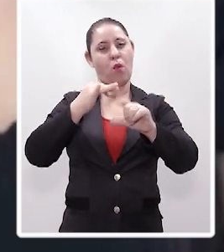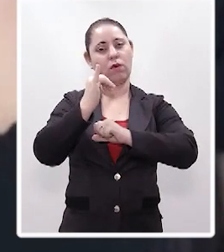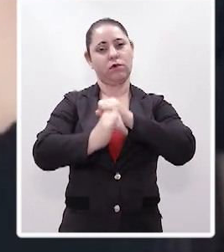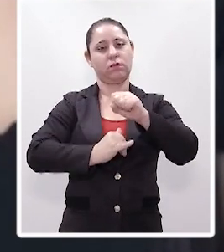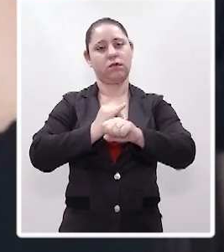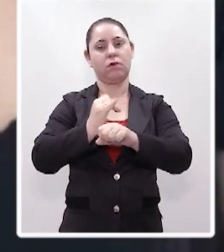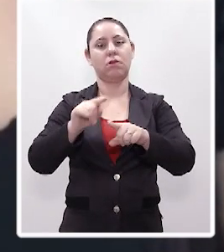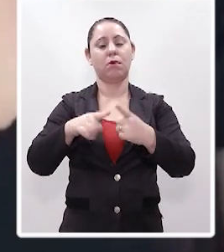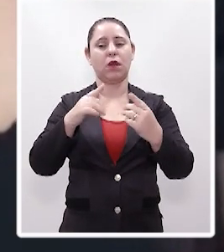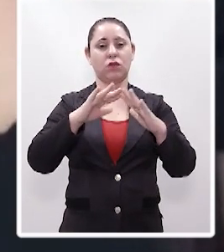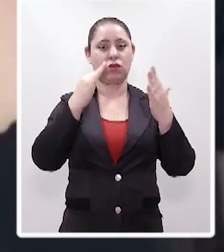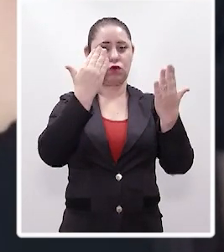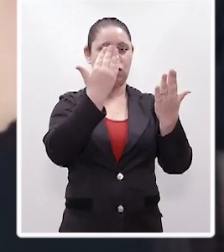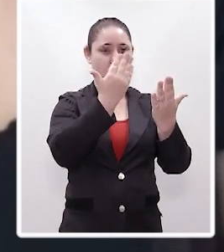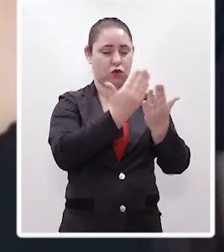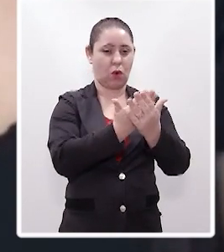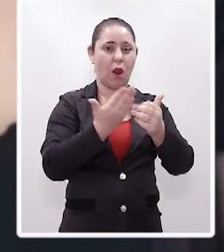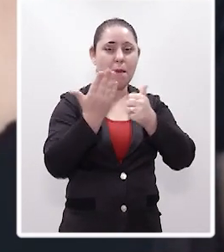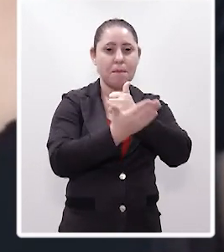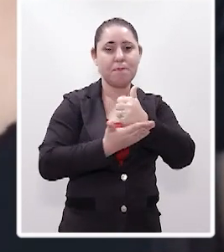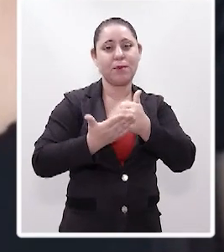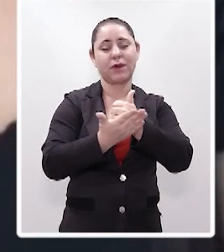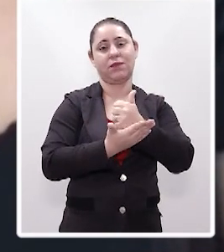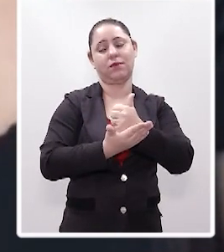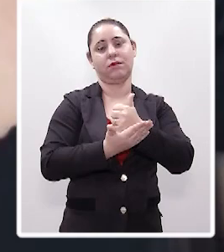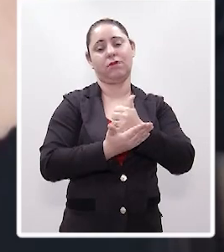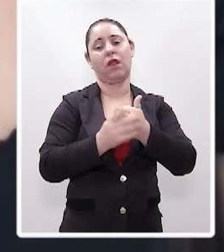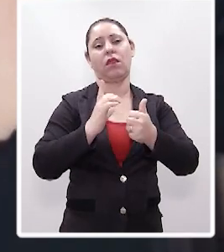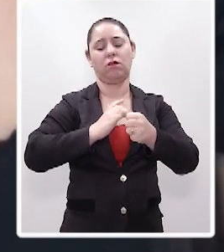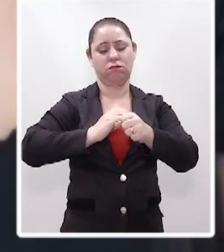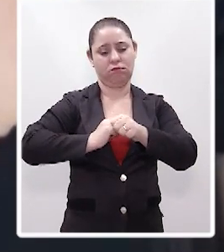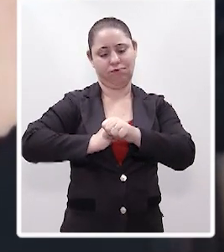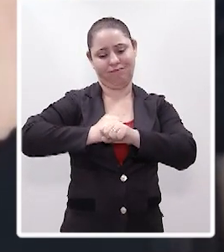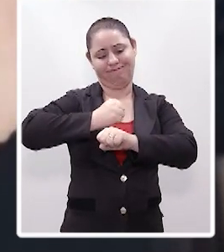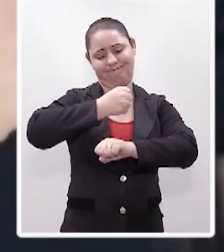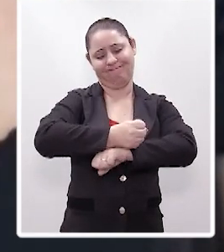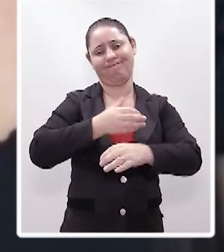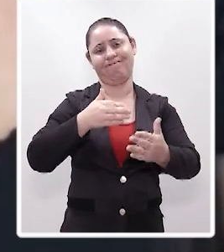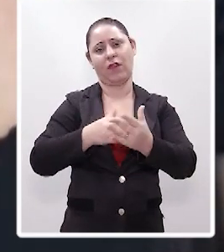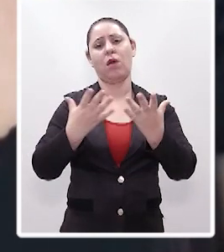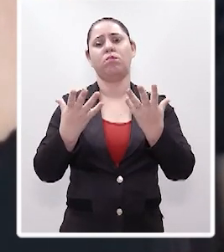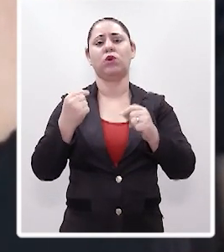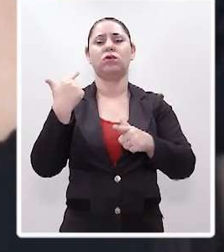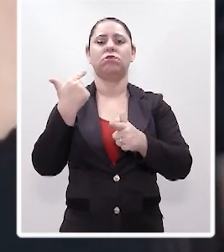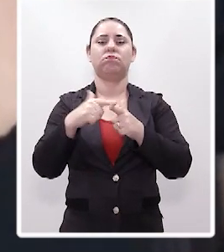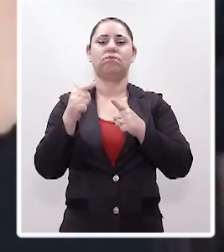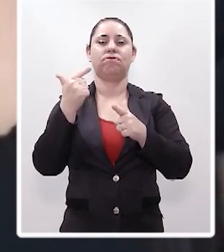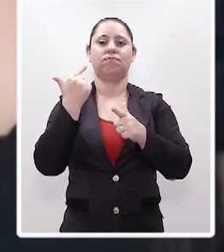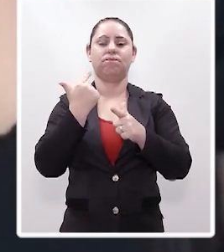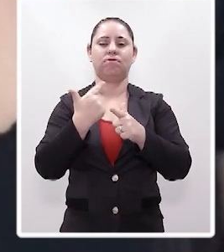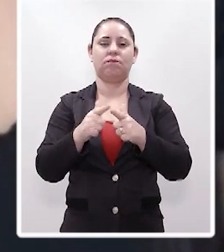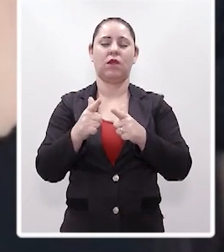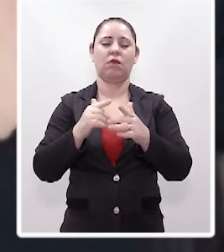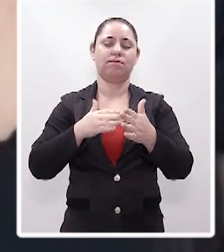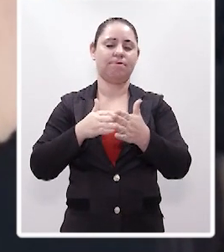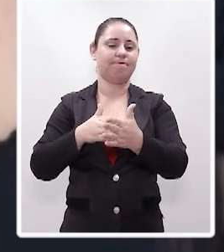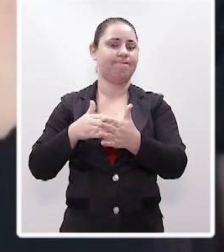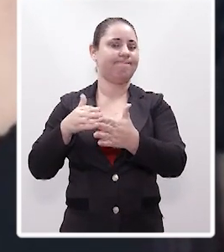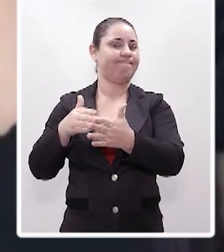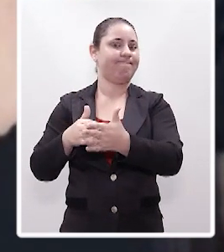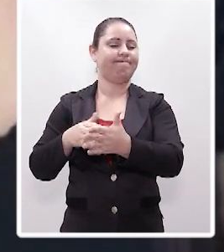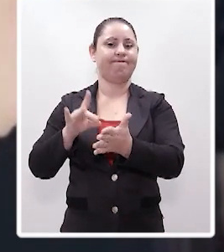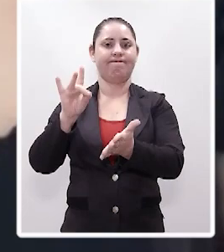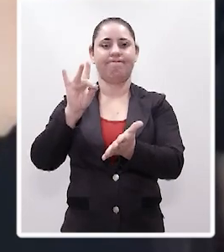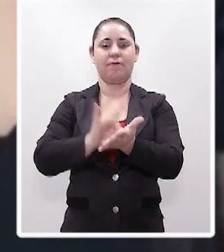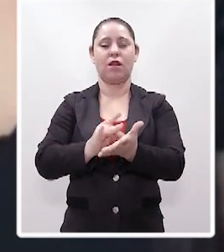né? Mas as escolas da educação básica enfrentaram e ainda enfrentam muitos problemas, muitos